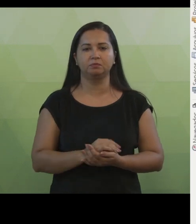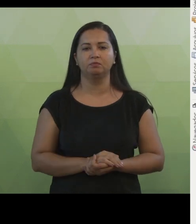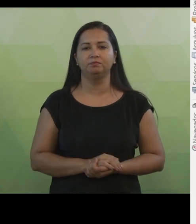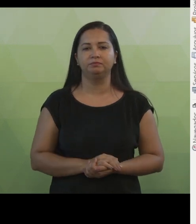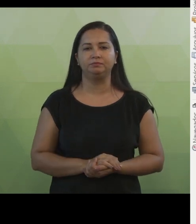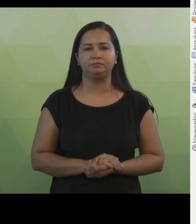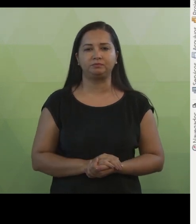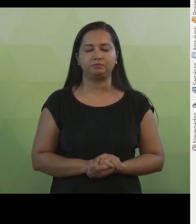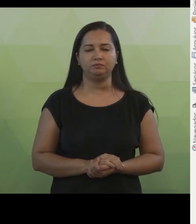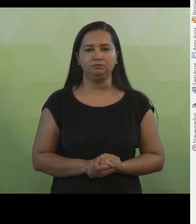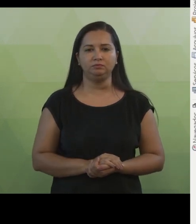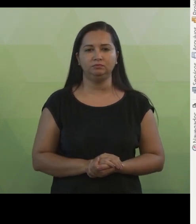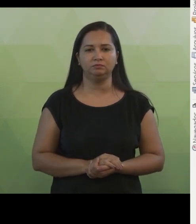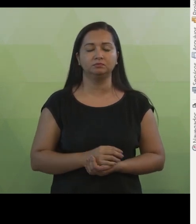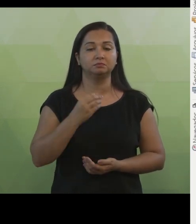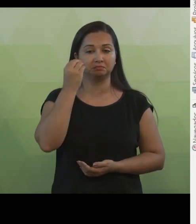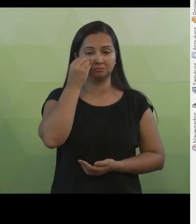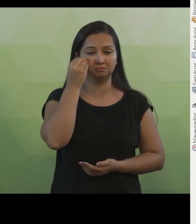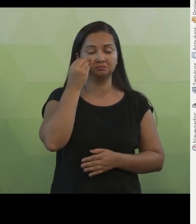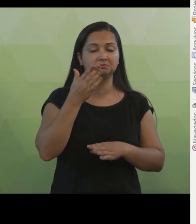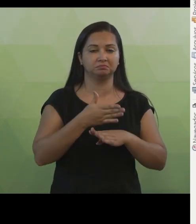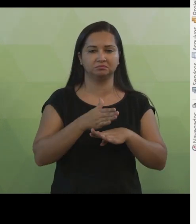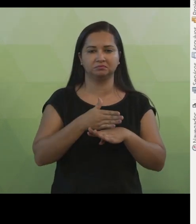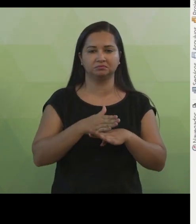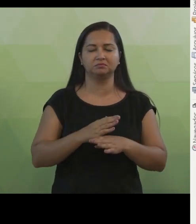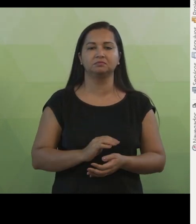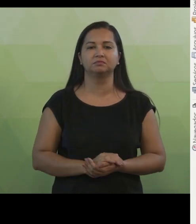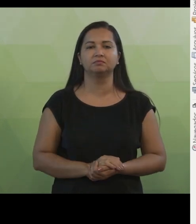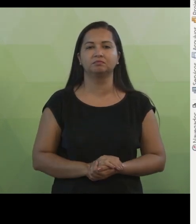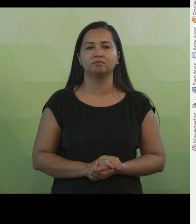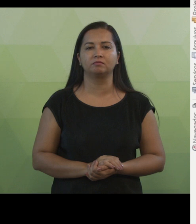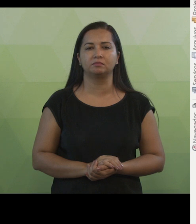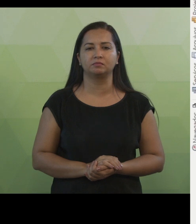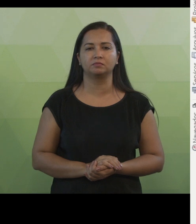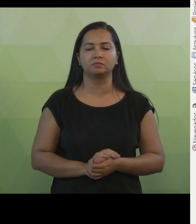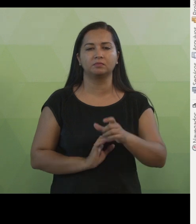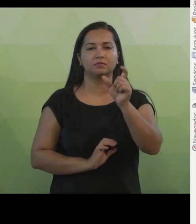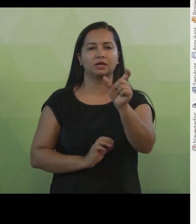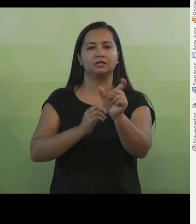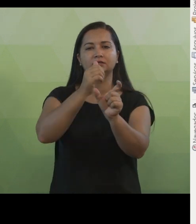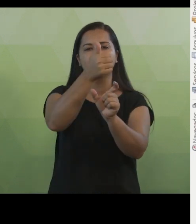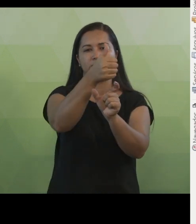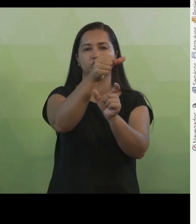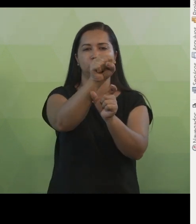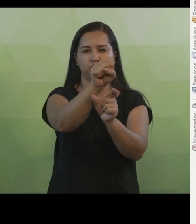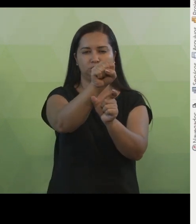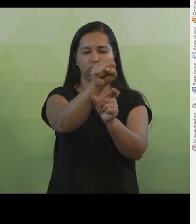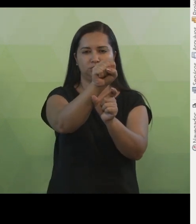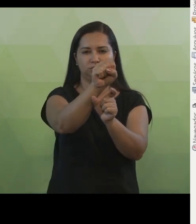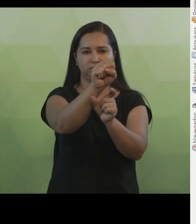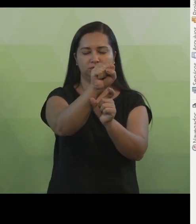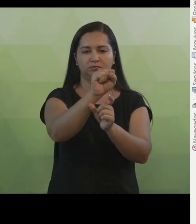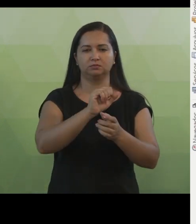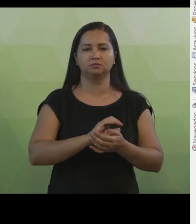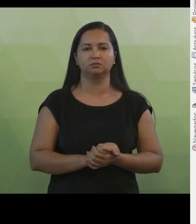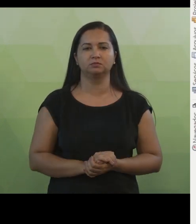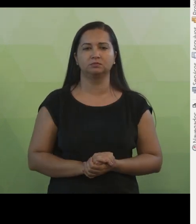else, eu já sei que só pode ser ímpar. Então, print número